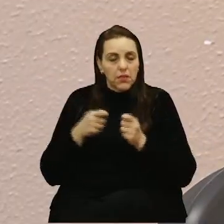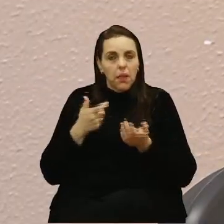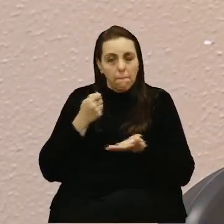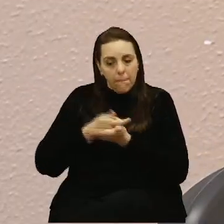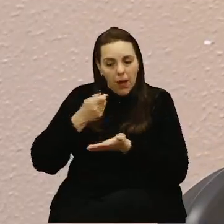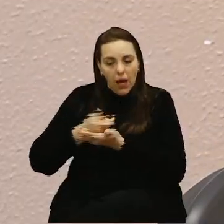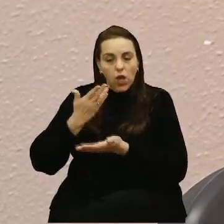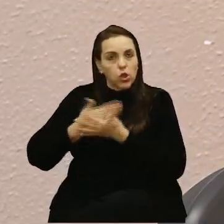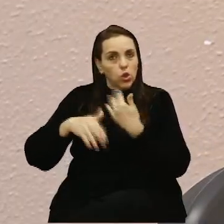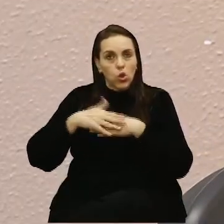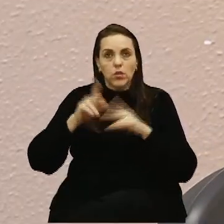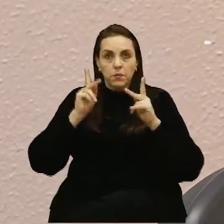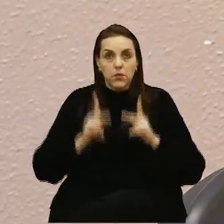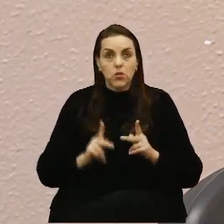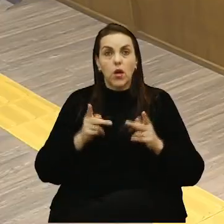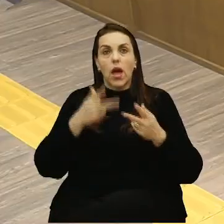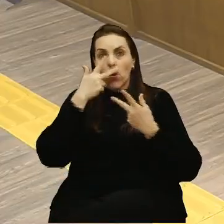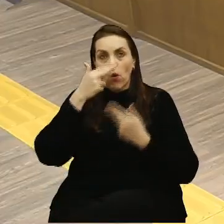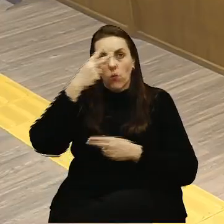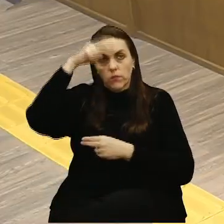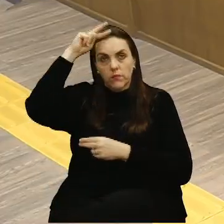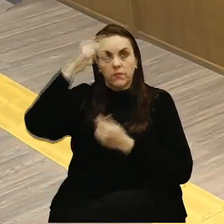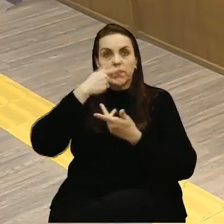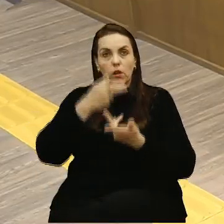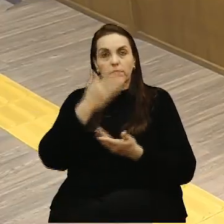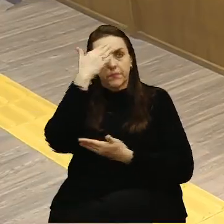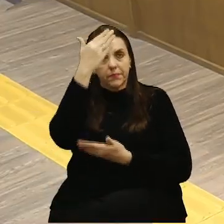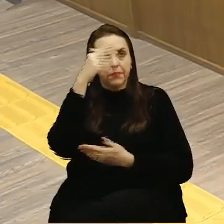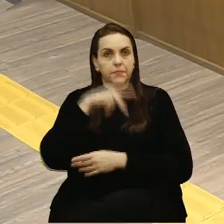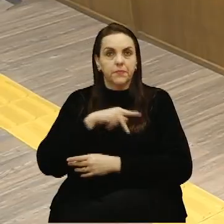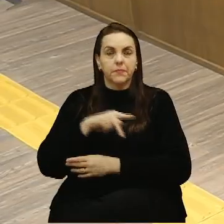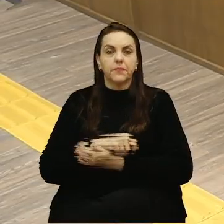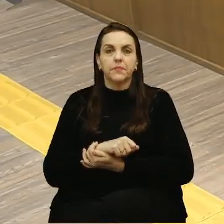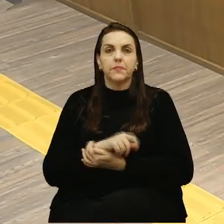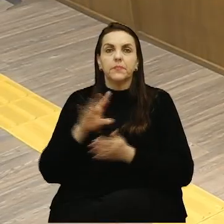falou o vereador Edson. Obrigado, senhor presidente. Obrigado, vereador. A próxima inscrito, vereador Cláudio Libar.